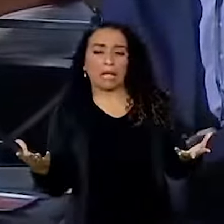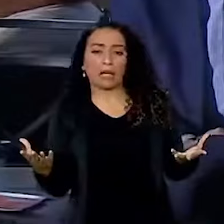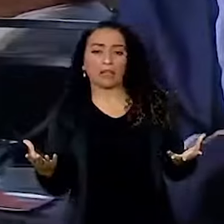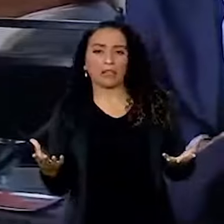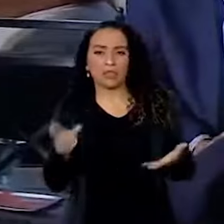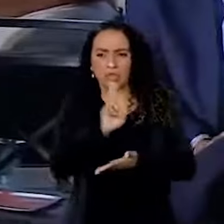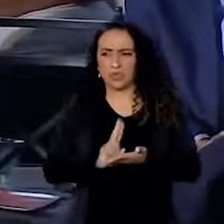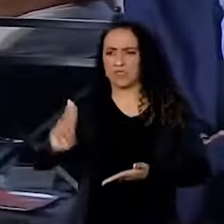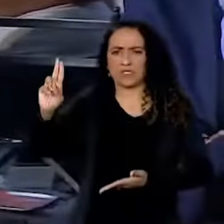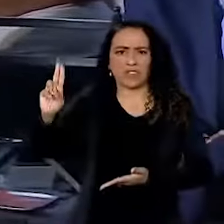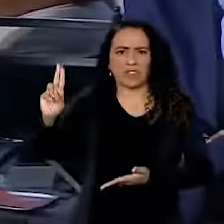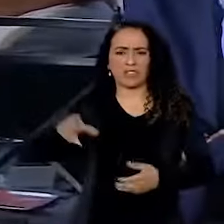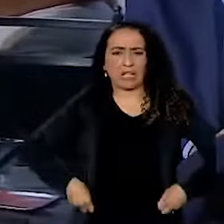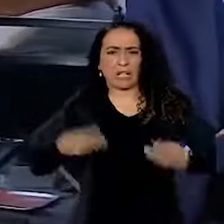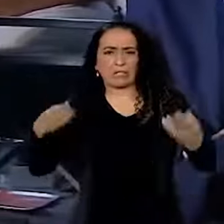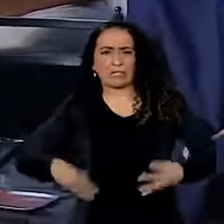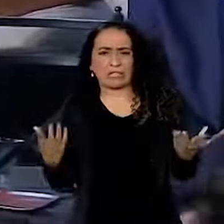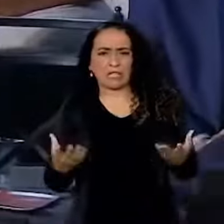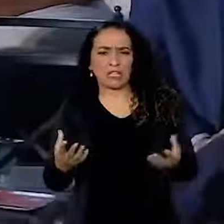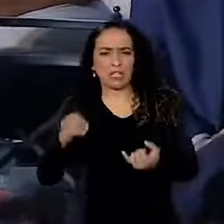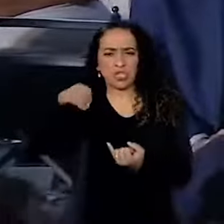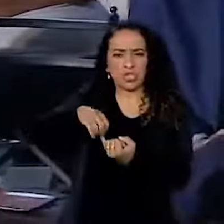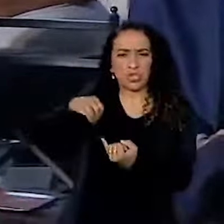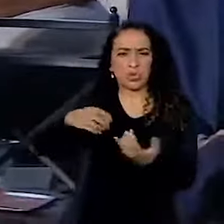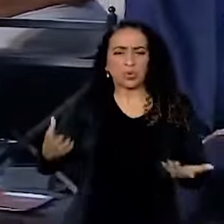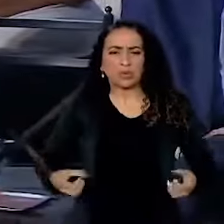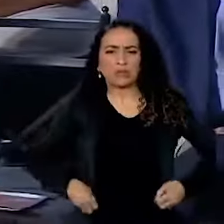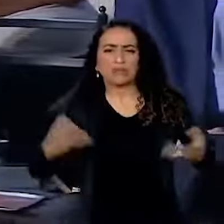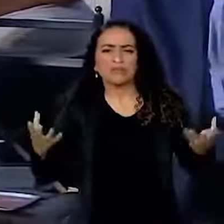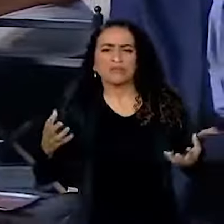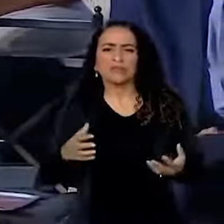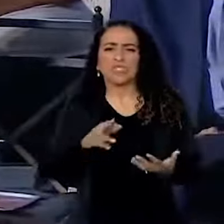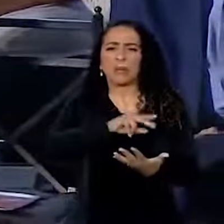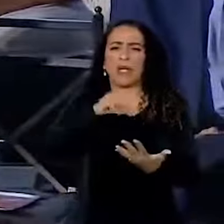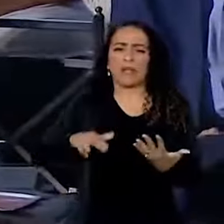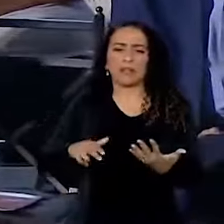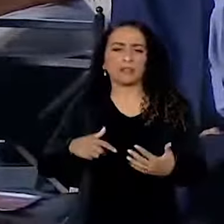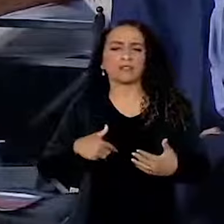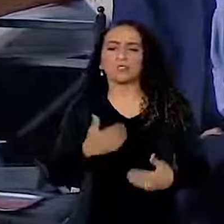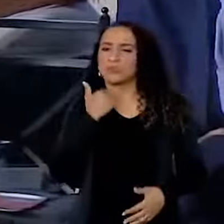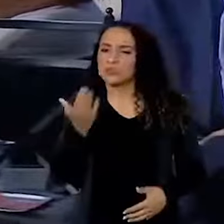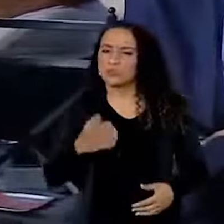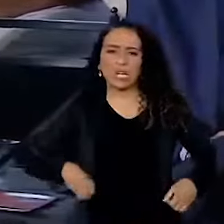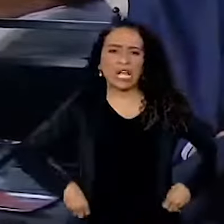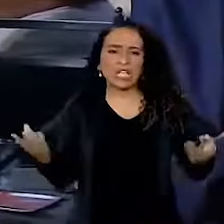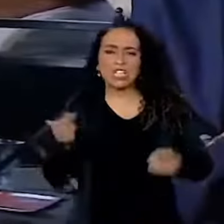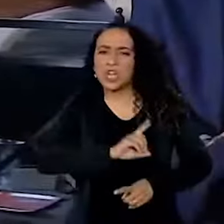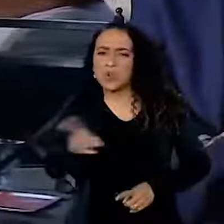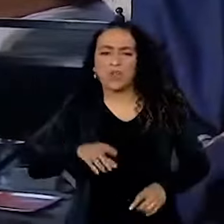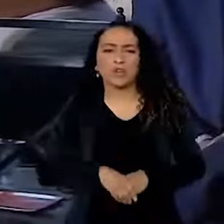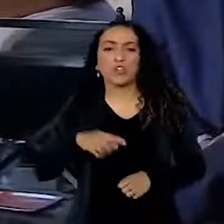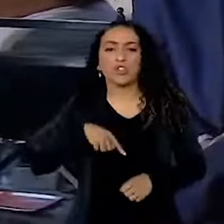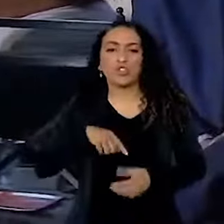em universidade, está gastando muito em instituto, está gastando muito no sei das contas. Eu não estou gastando nada, eu